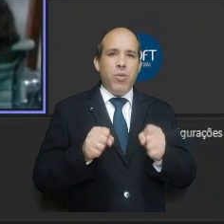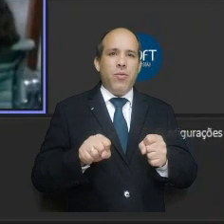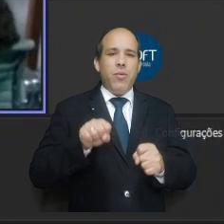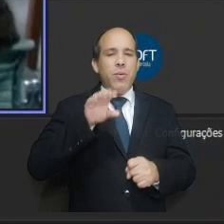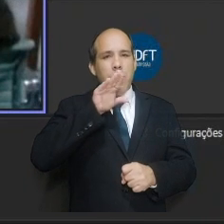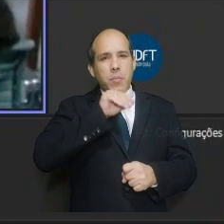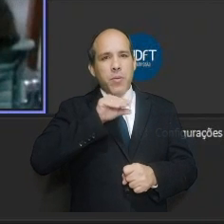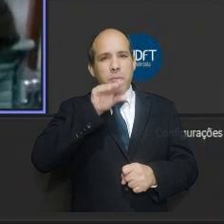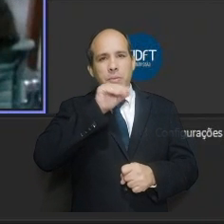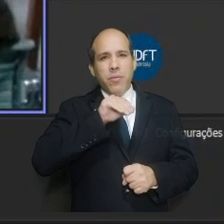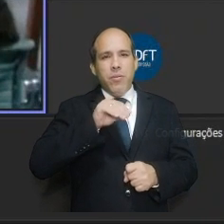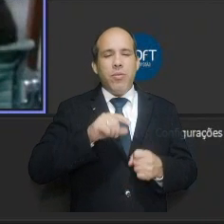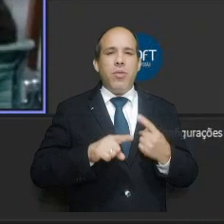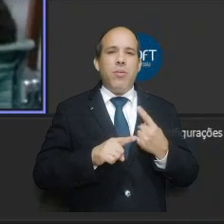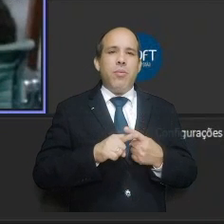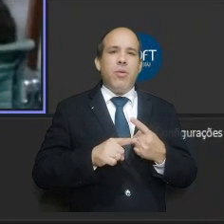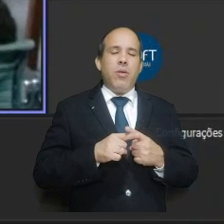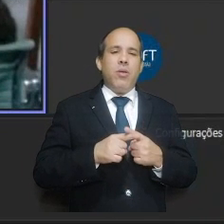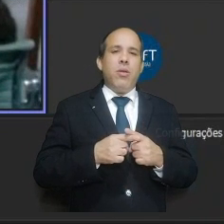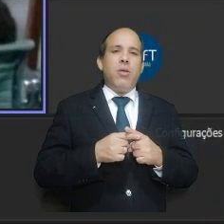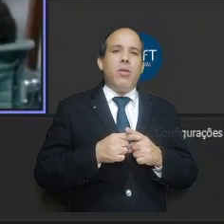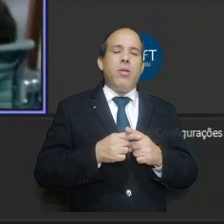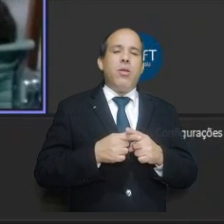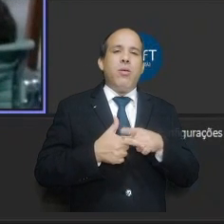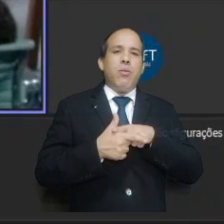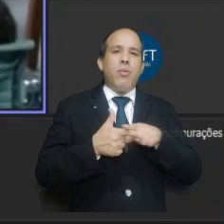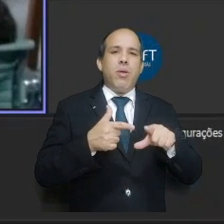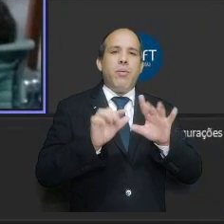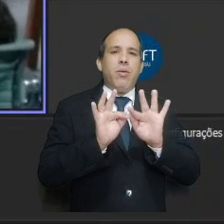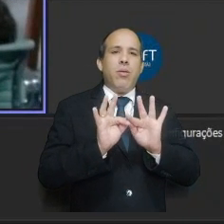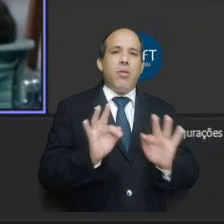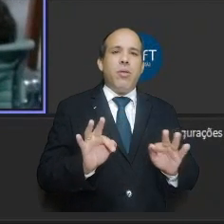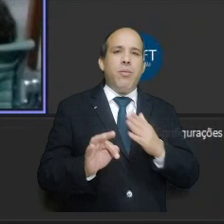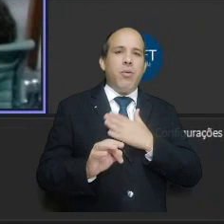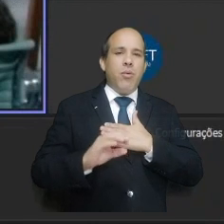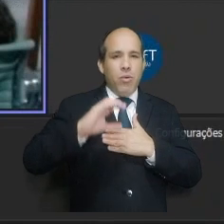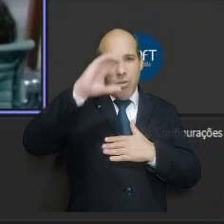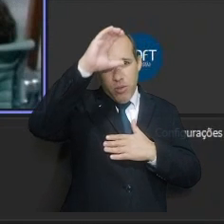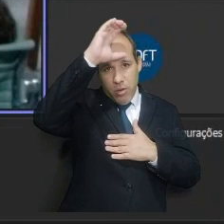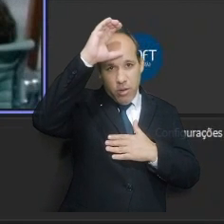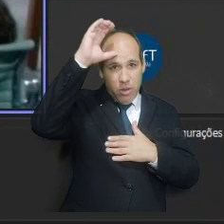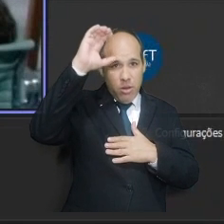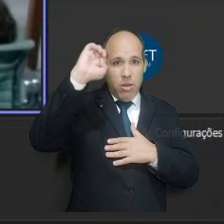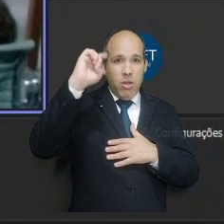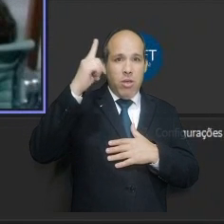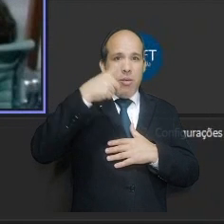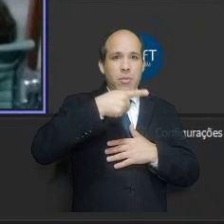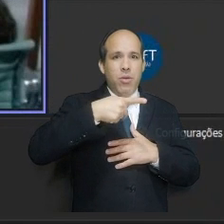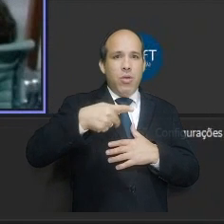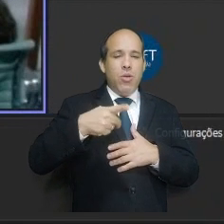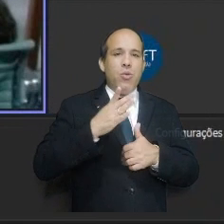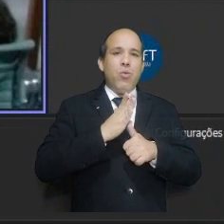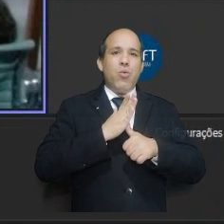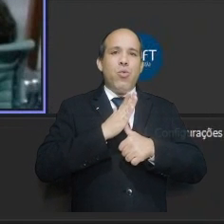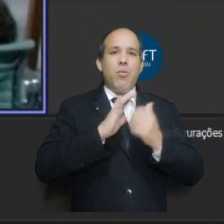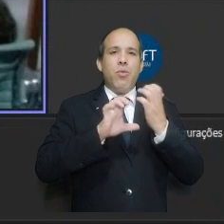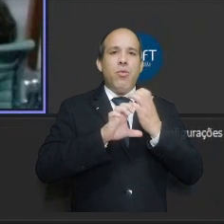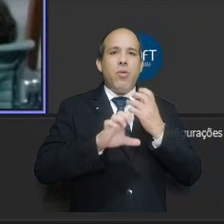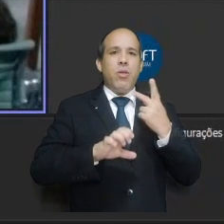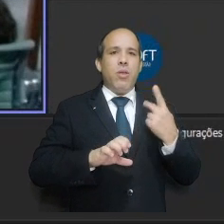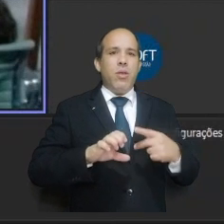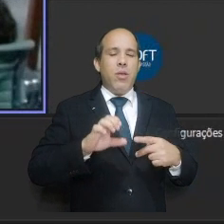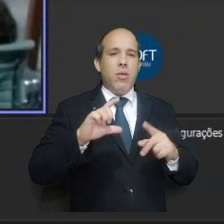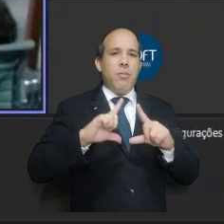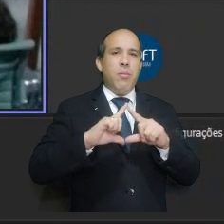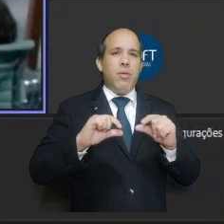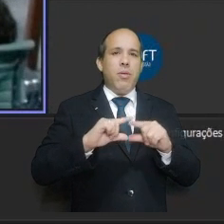sustentar aqui nessa turma, é um caso muito simples do meu cliente. Ele foi presidente do Clube de